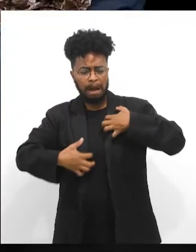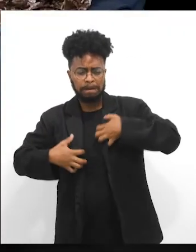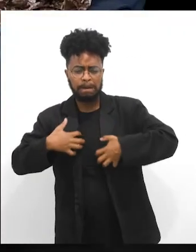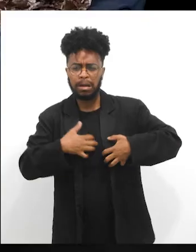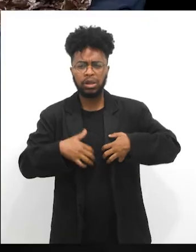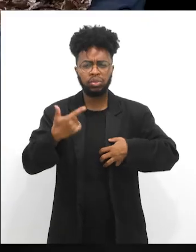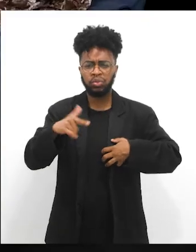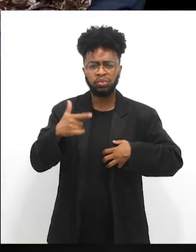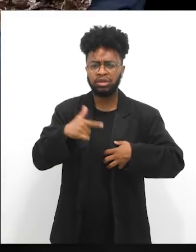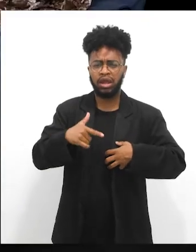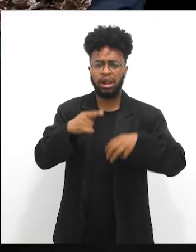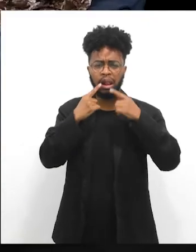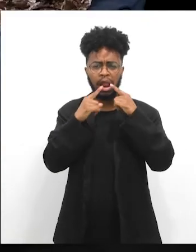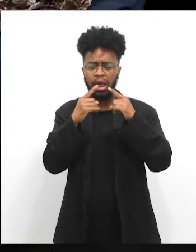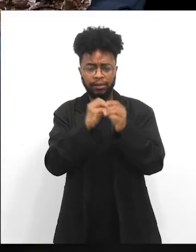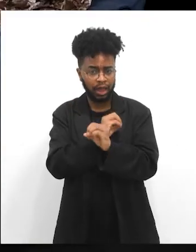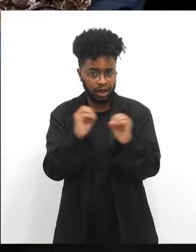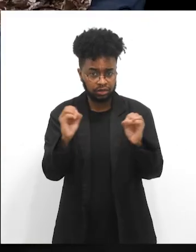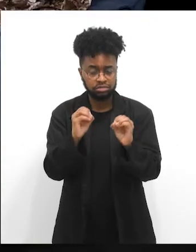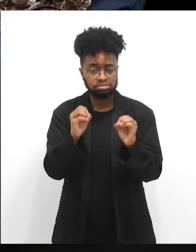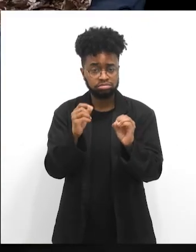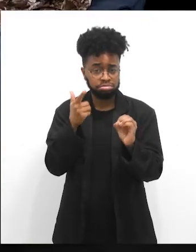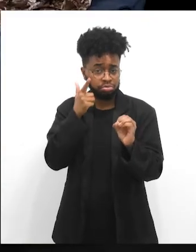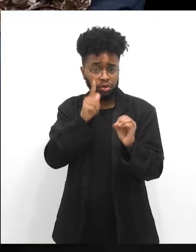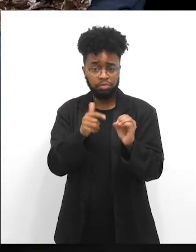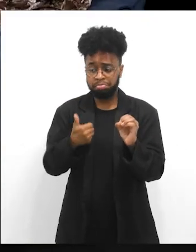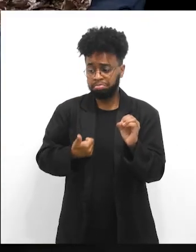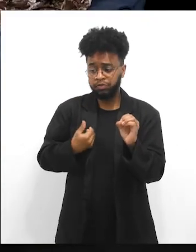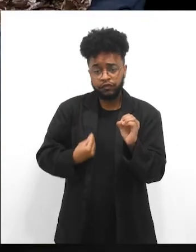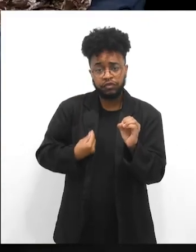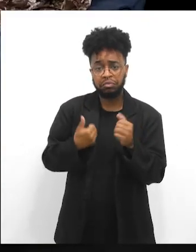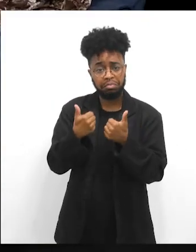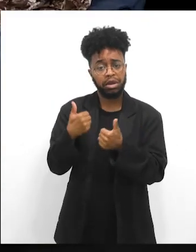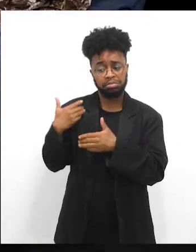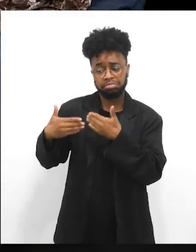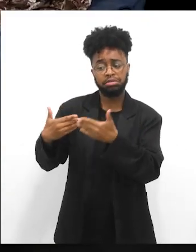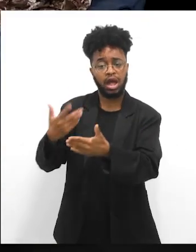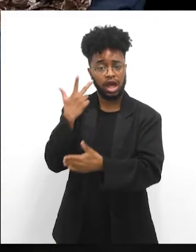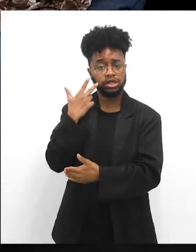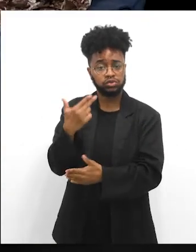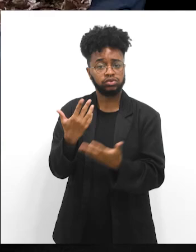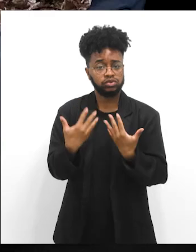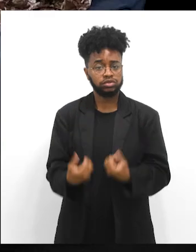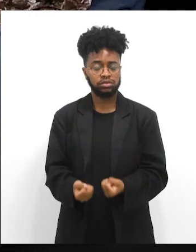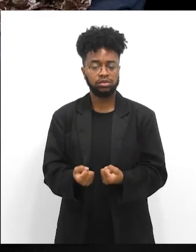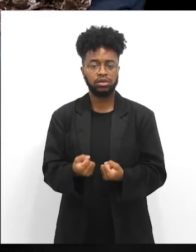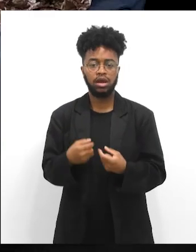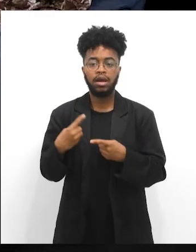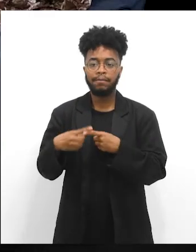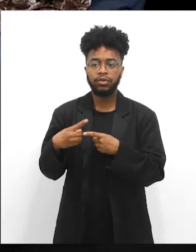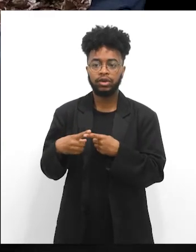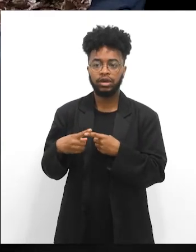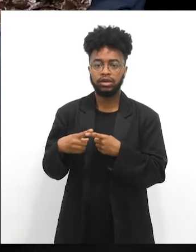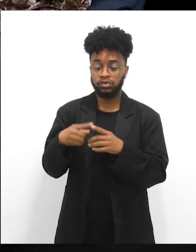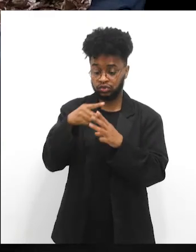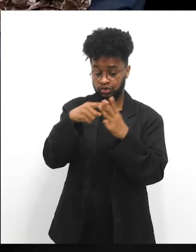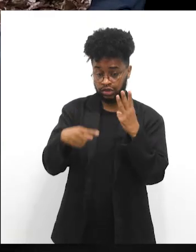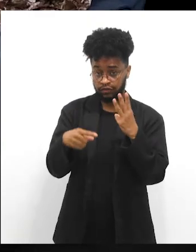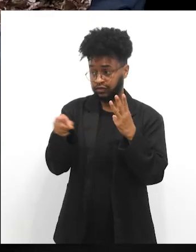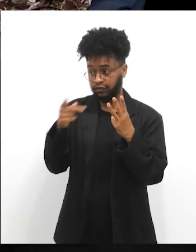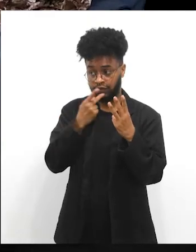queixume, sem querelas, que ele passe naturalmente aceitando. Dos casos